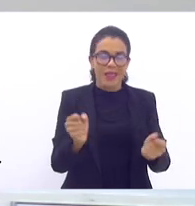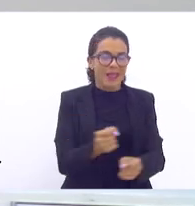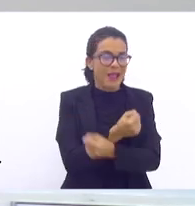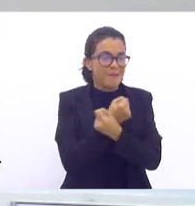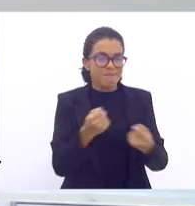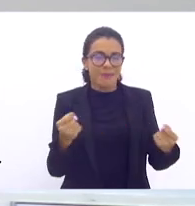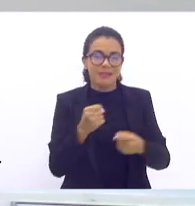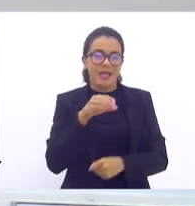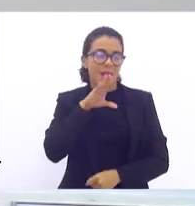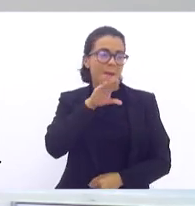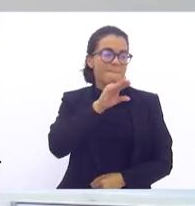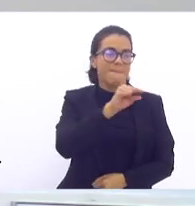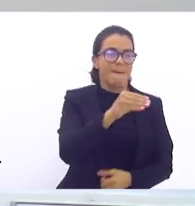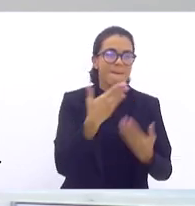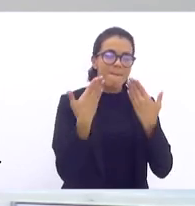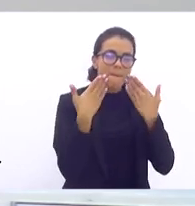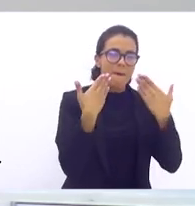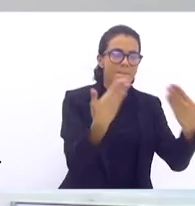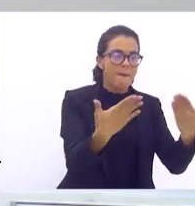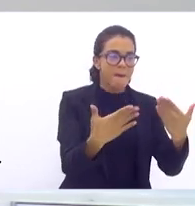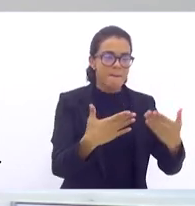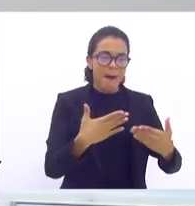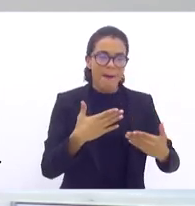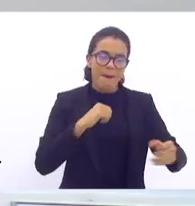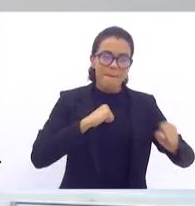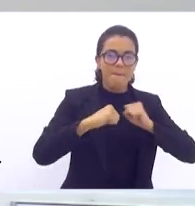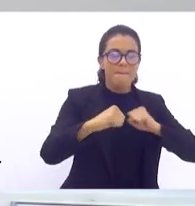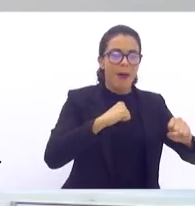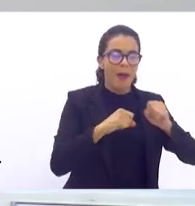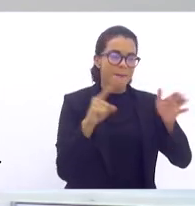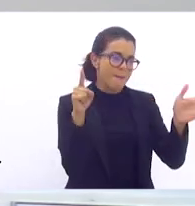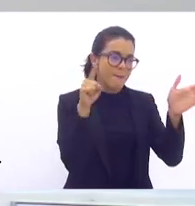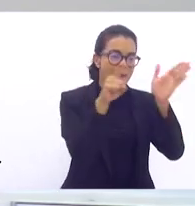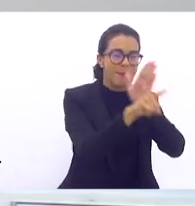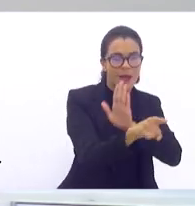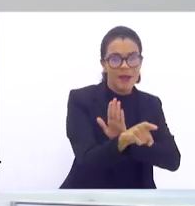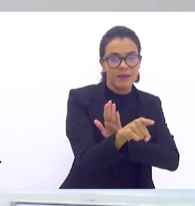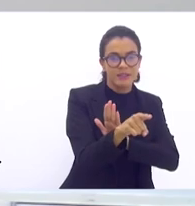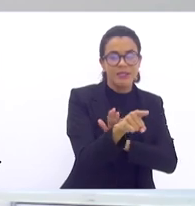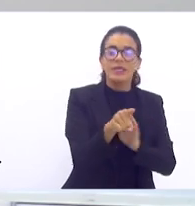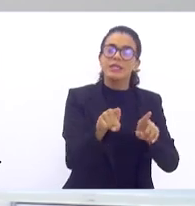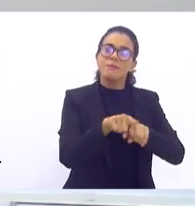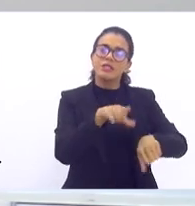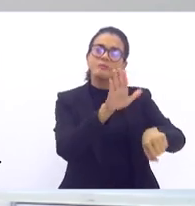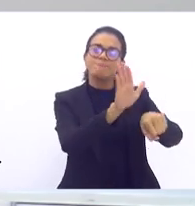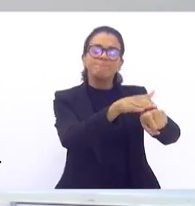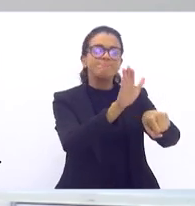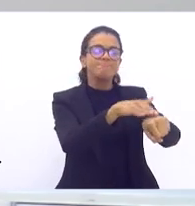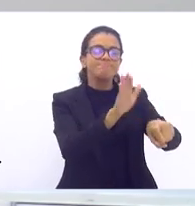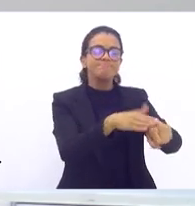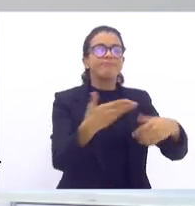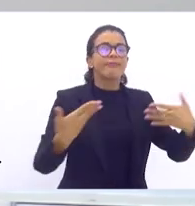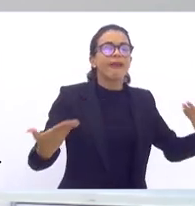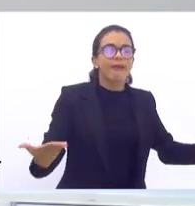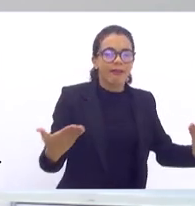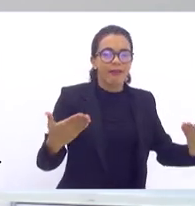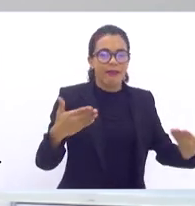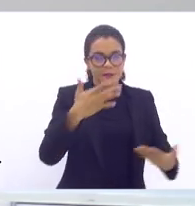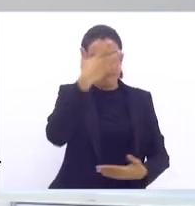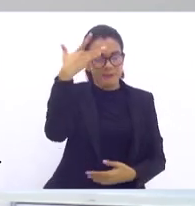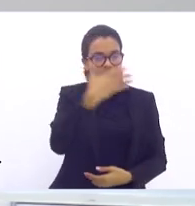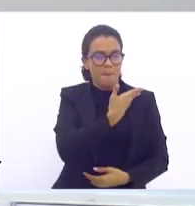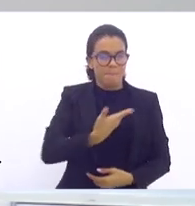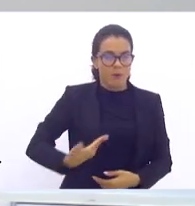de gritar e dizer se fazer presente e questionar né e de cobrar dos homens das mulheres públicas